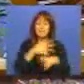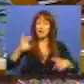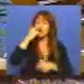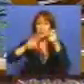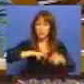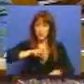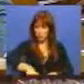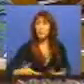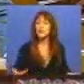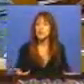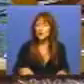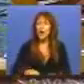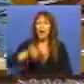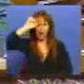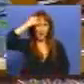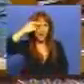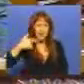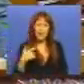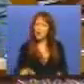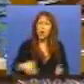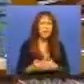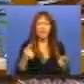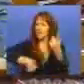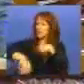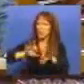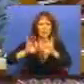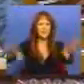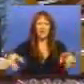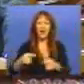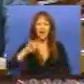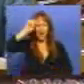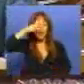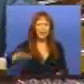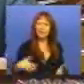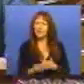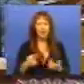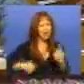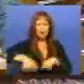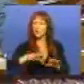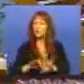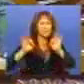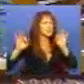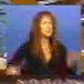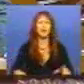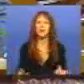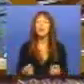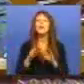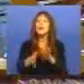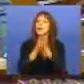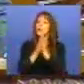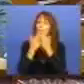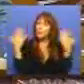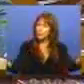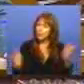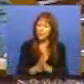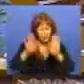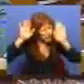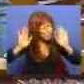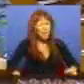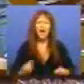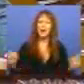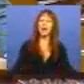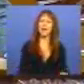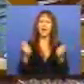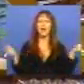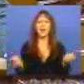dos portugueses. A crise não foi para todos. A crise não é para todos. Por favor, parem a